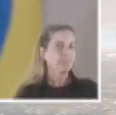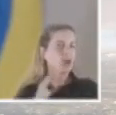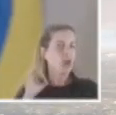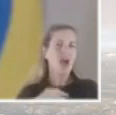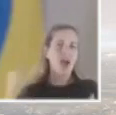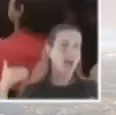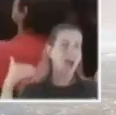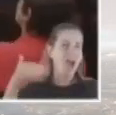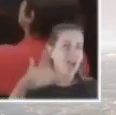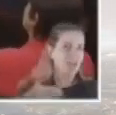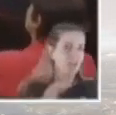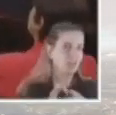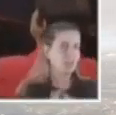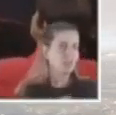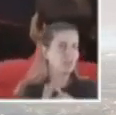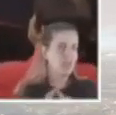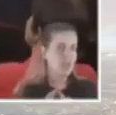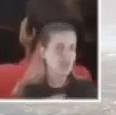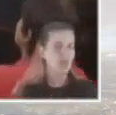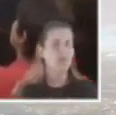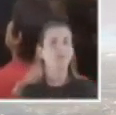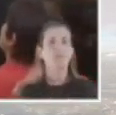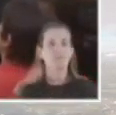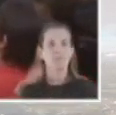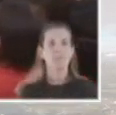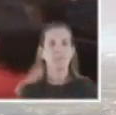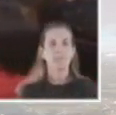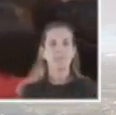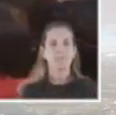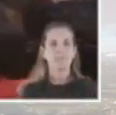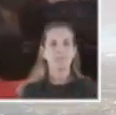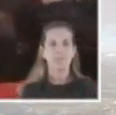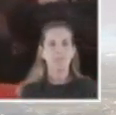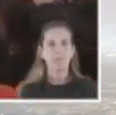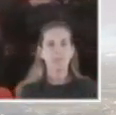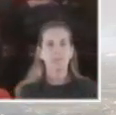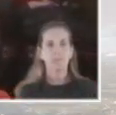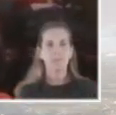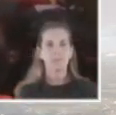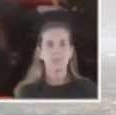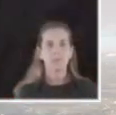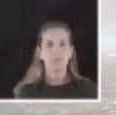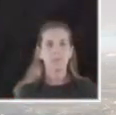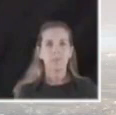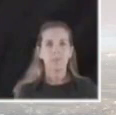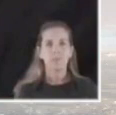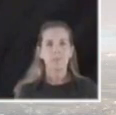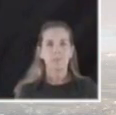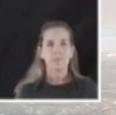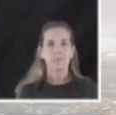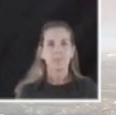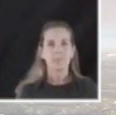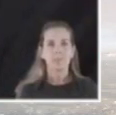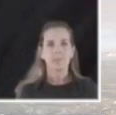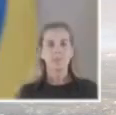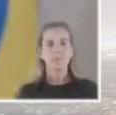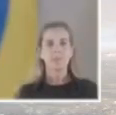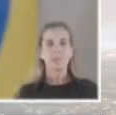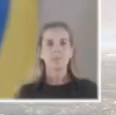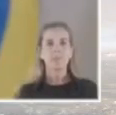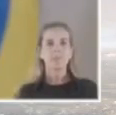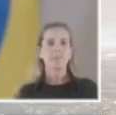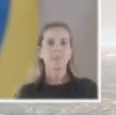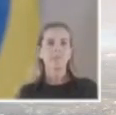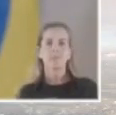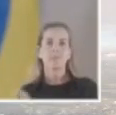óbvio que na balança comercial da Argentina hoje, o Brasil não é mais o parceiro mais importante. Hoje é a China